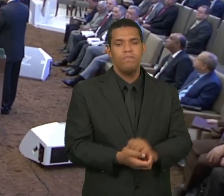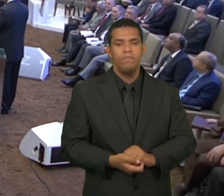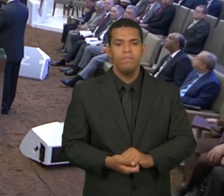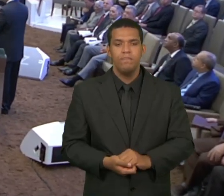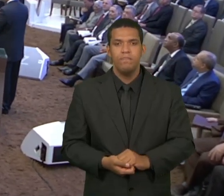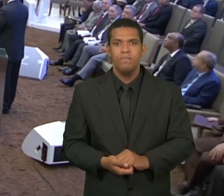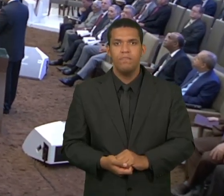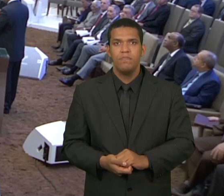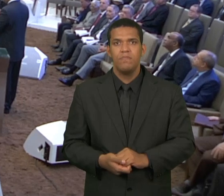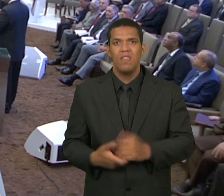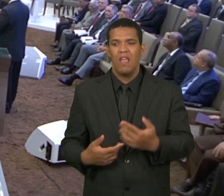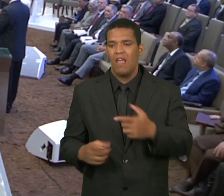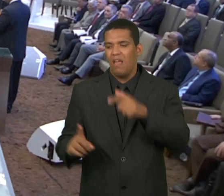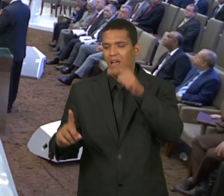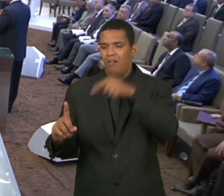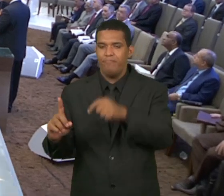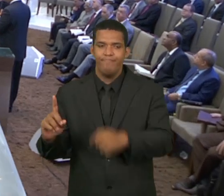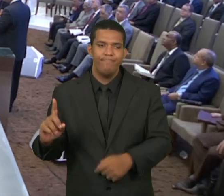E Aaron foi.